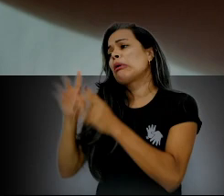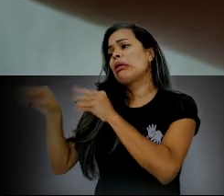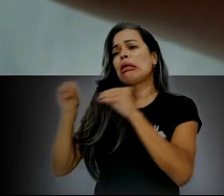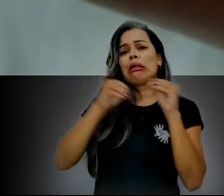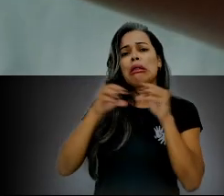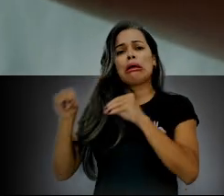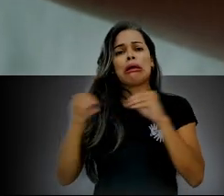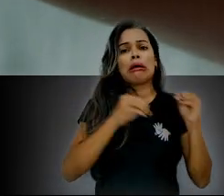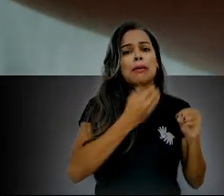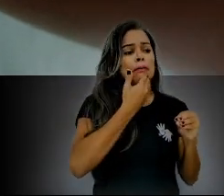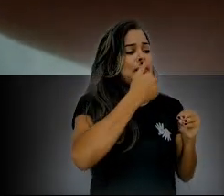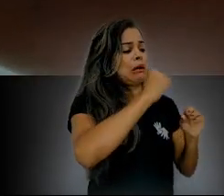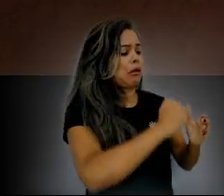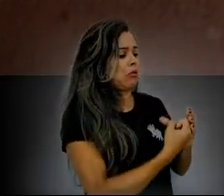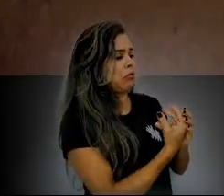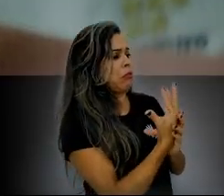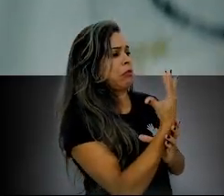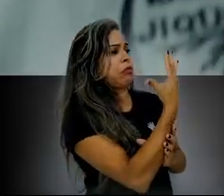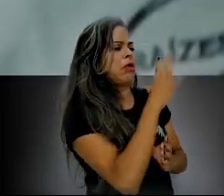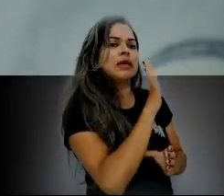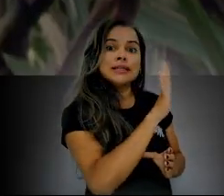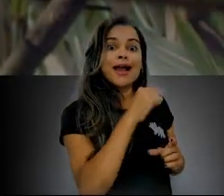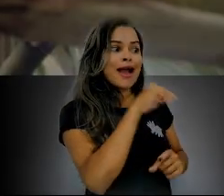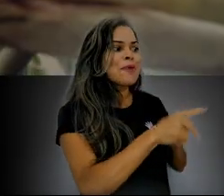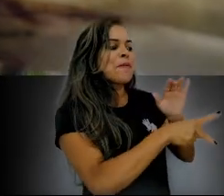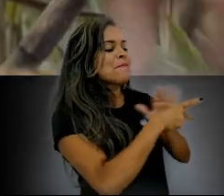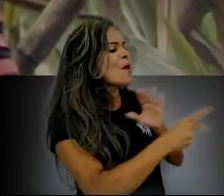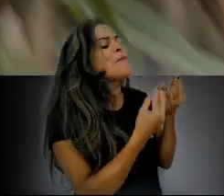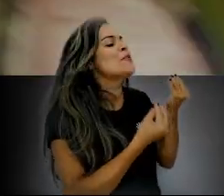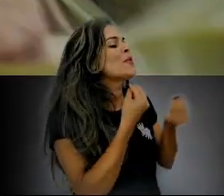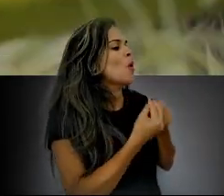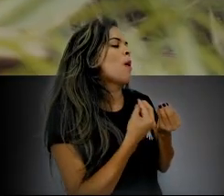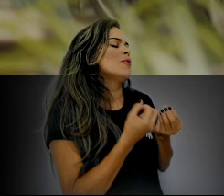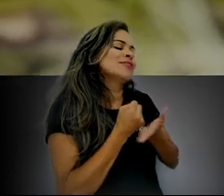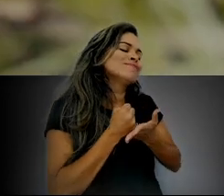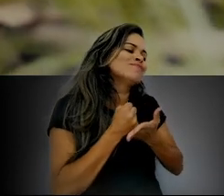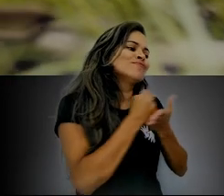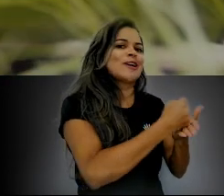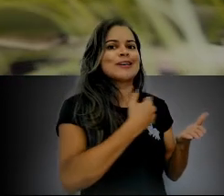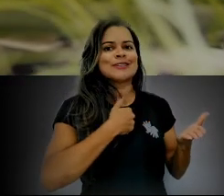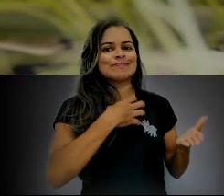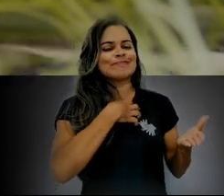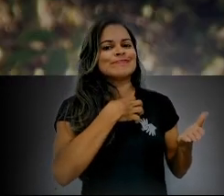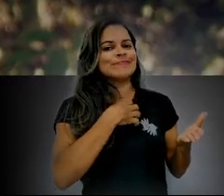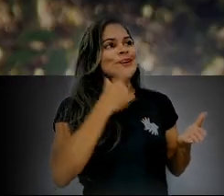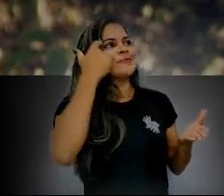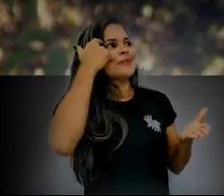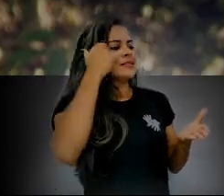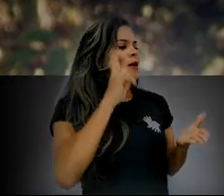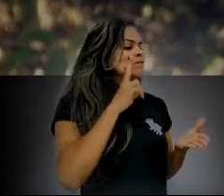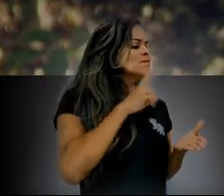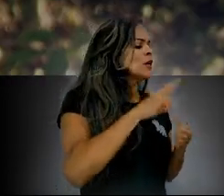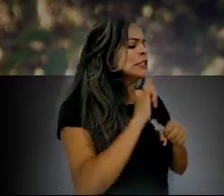agricultor porque dependente de casas agrícolas onde ele sobe tem que sempre estar comprando insumo para produzir então o desfile trouxe